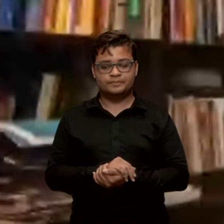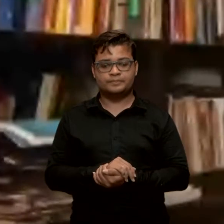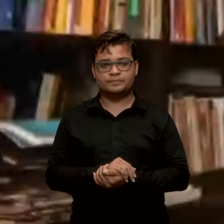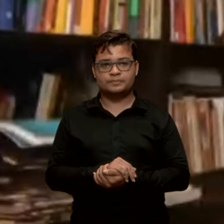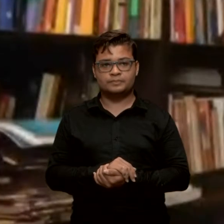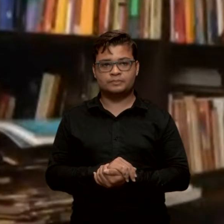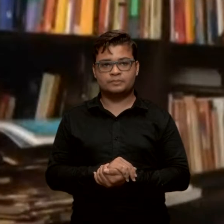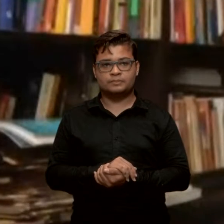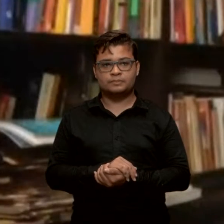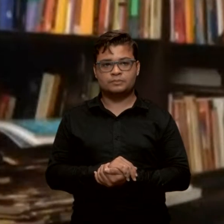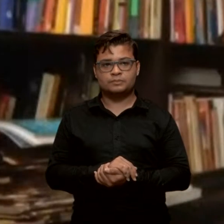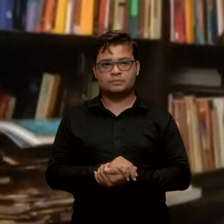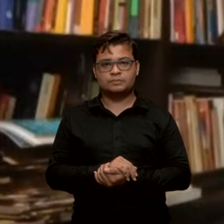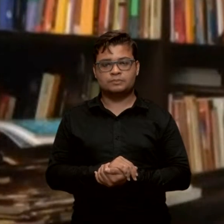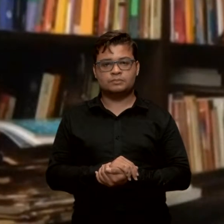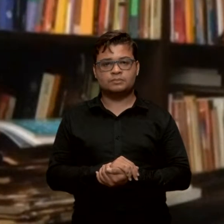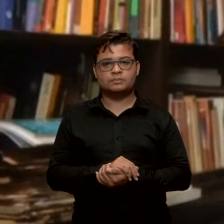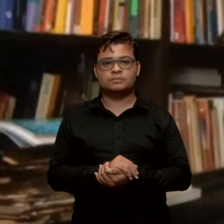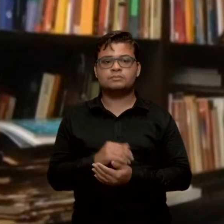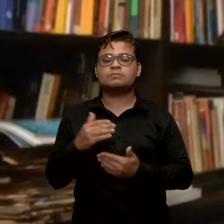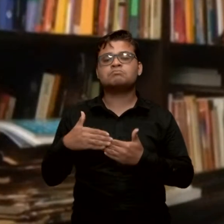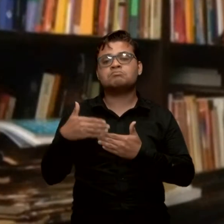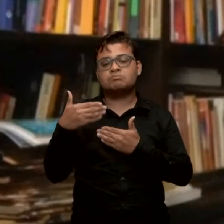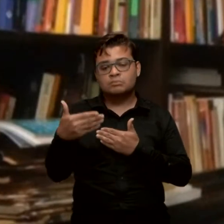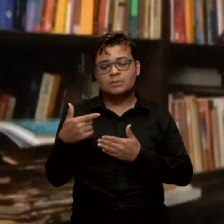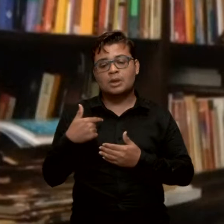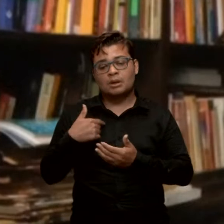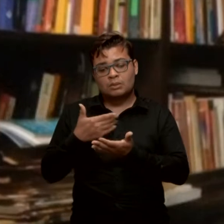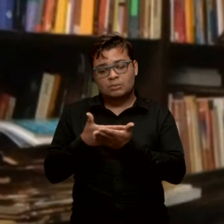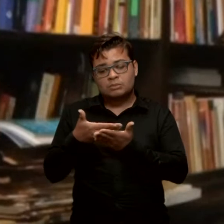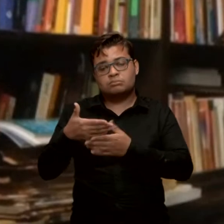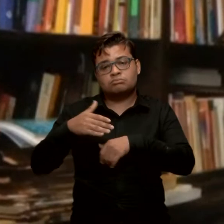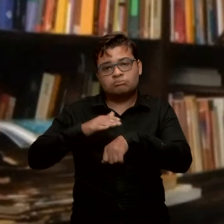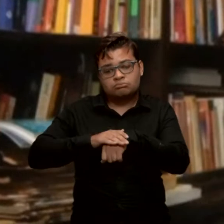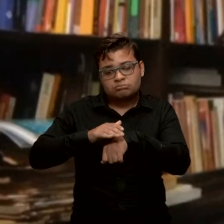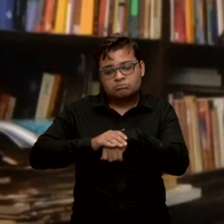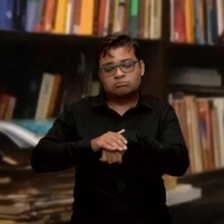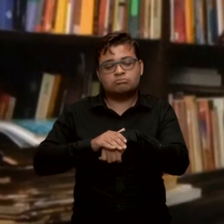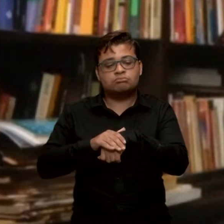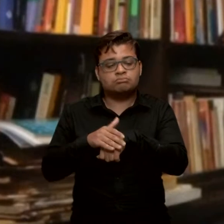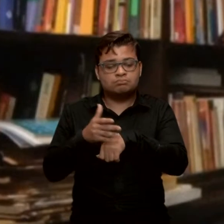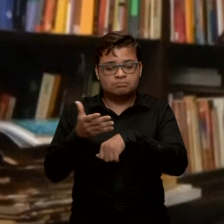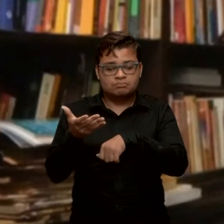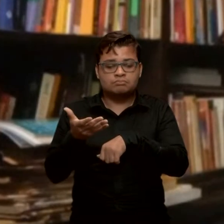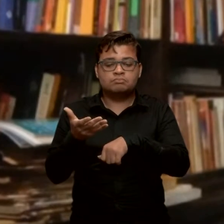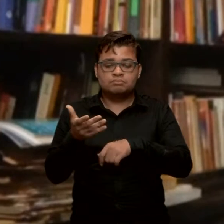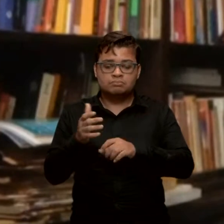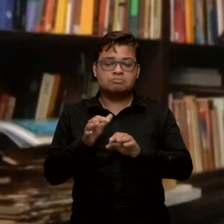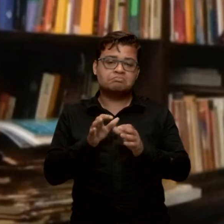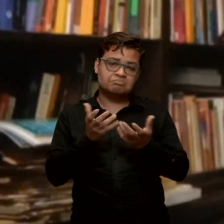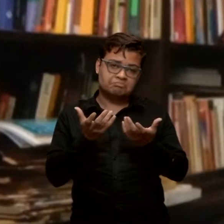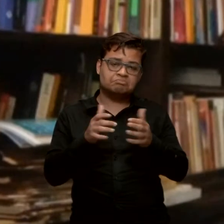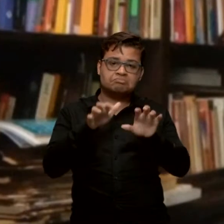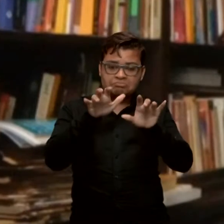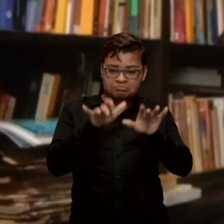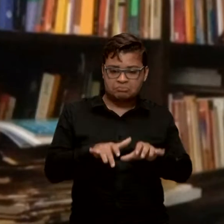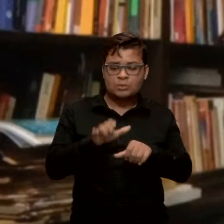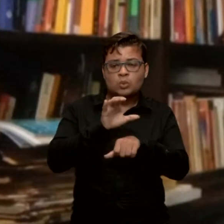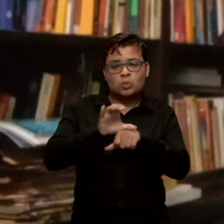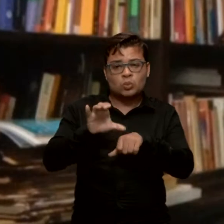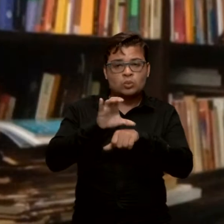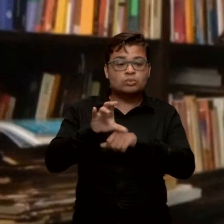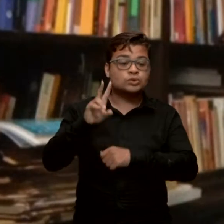Então, a partir daí, né, eu comecei a desenvolver aí no no âmbito, então, do curso de